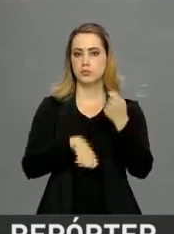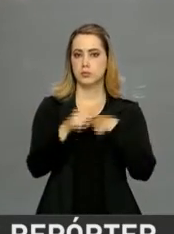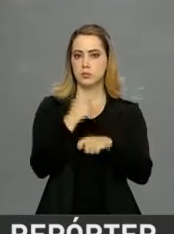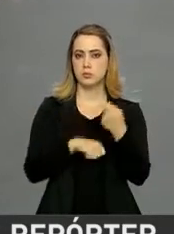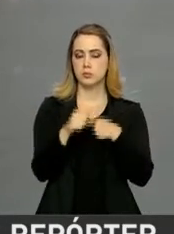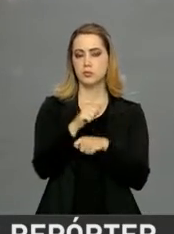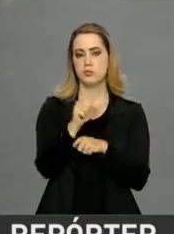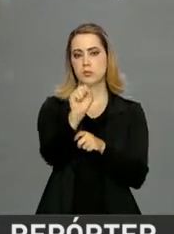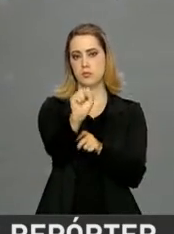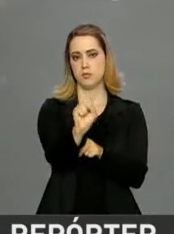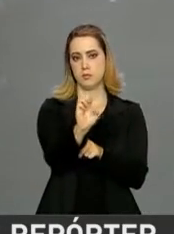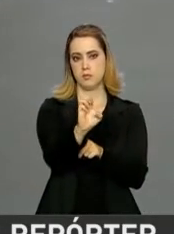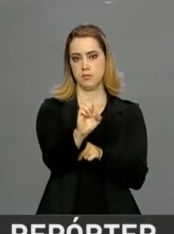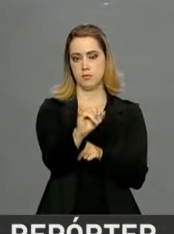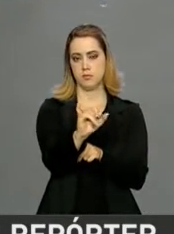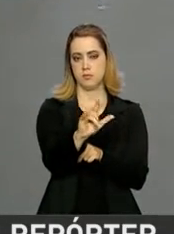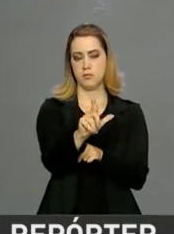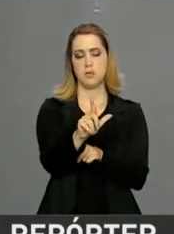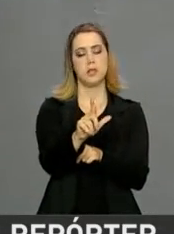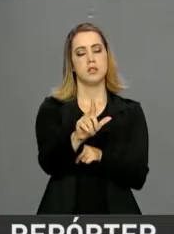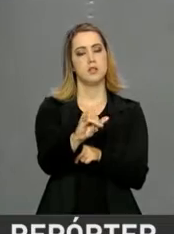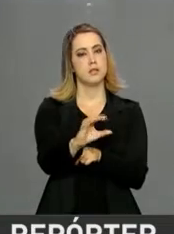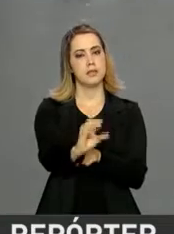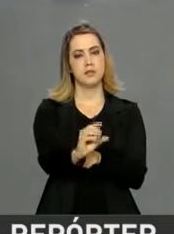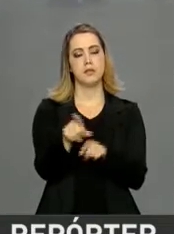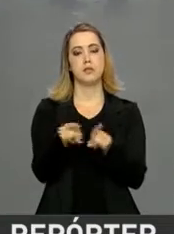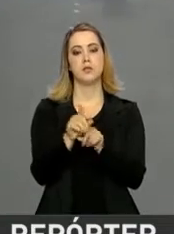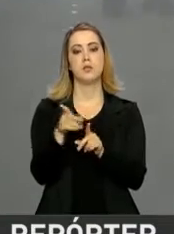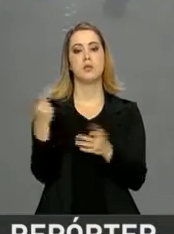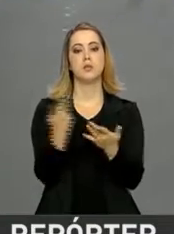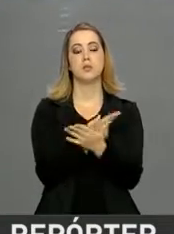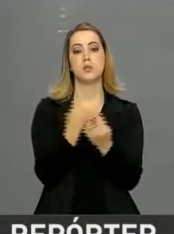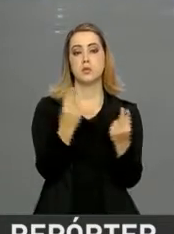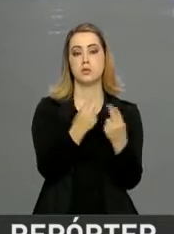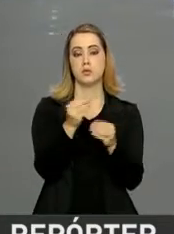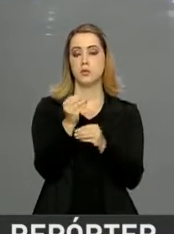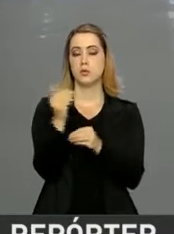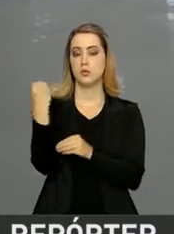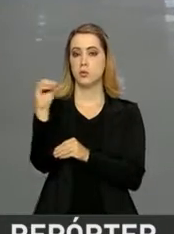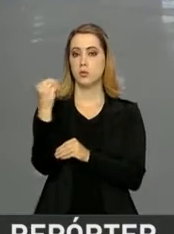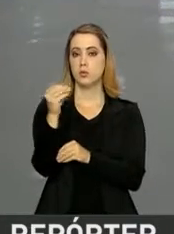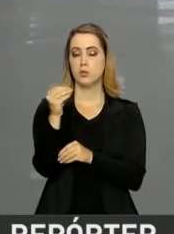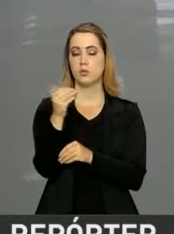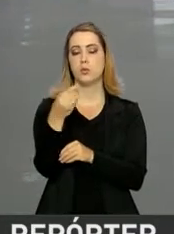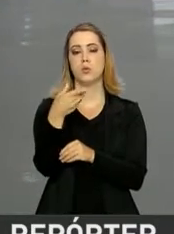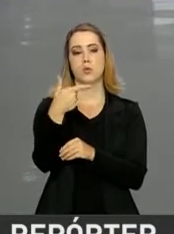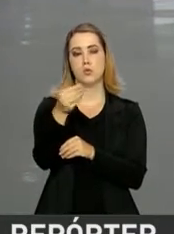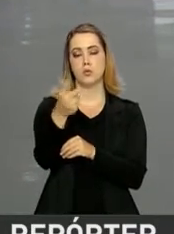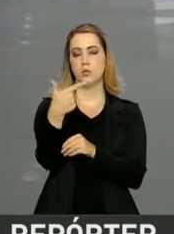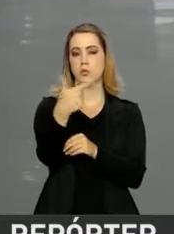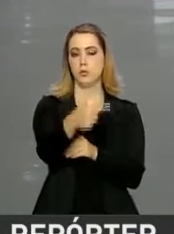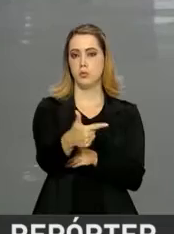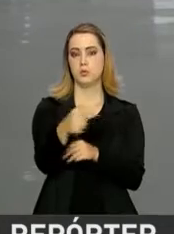a Selic. A última vez que isso ocorreu, Zé Luiz, foi em outubro de 2012, ou seja, há 4 anos atrás. E por que